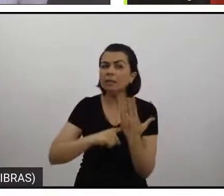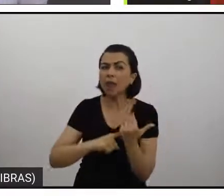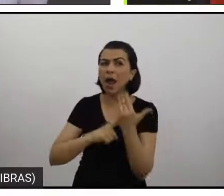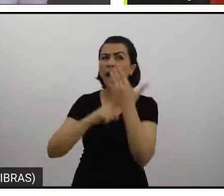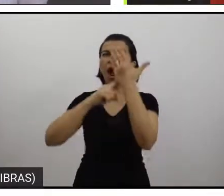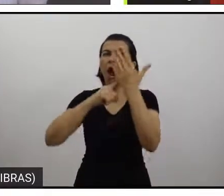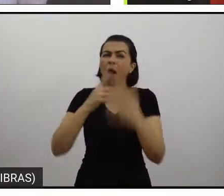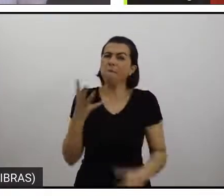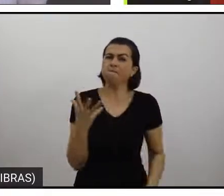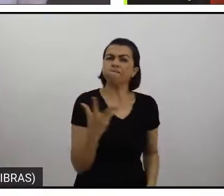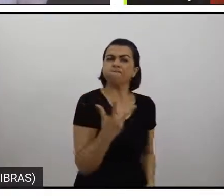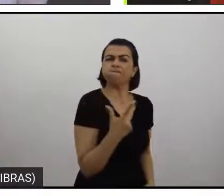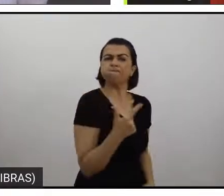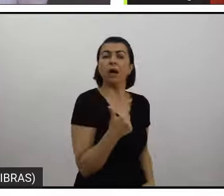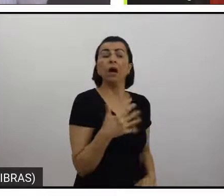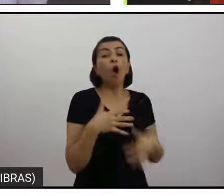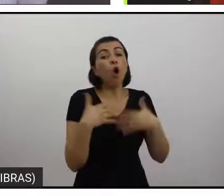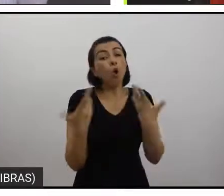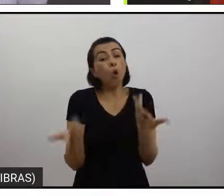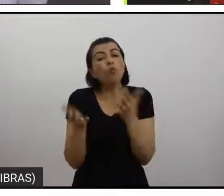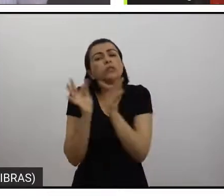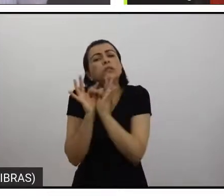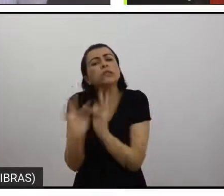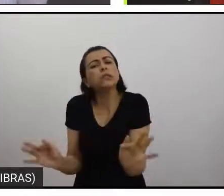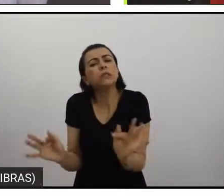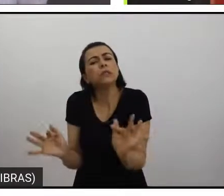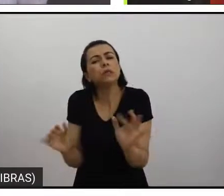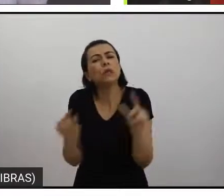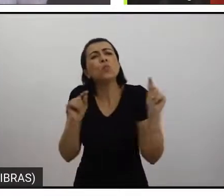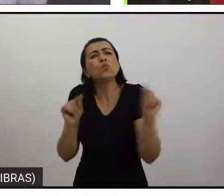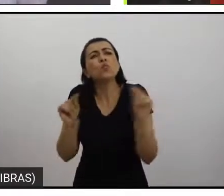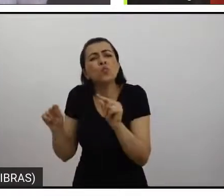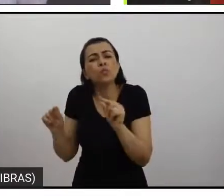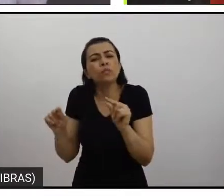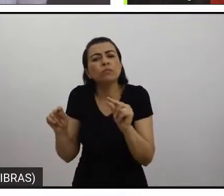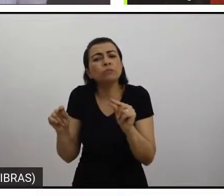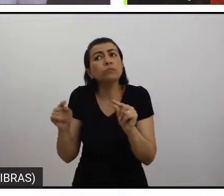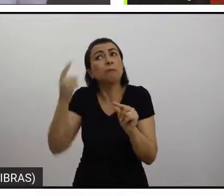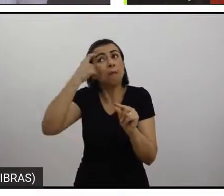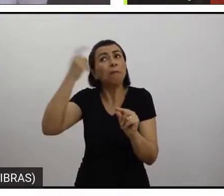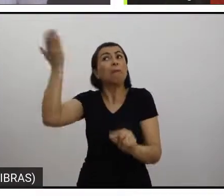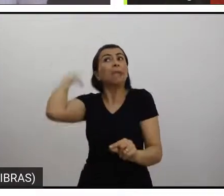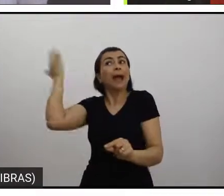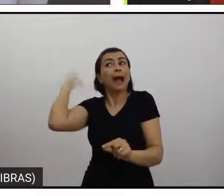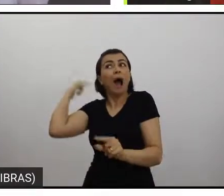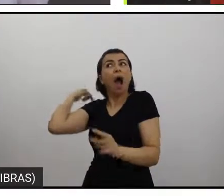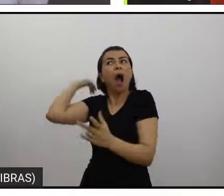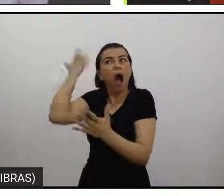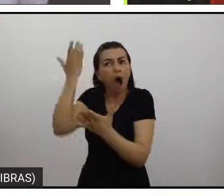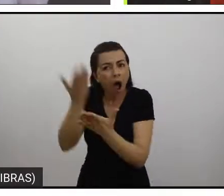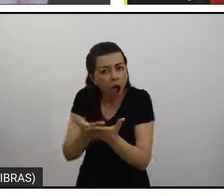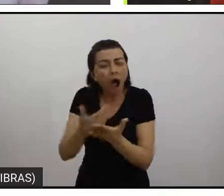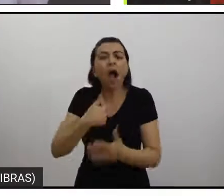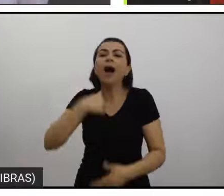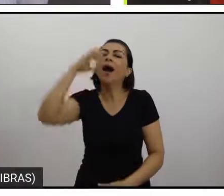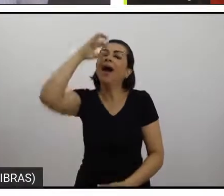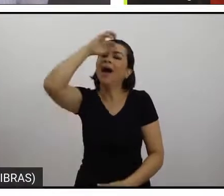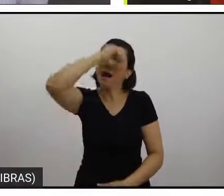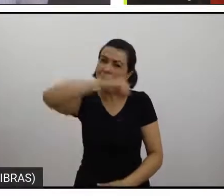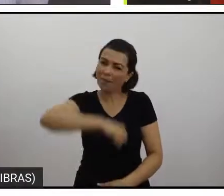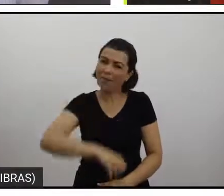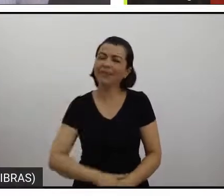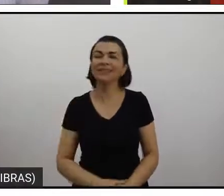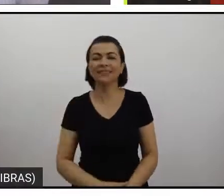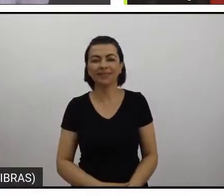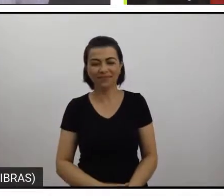acessível? Tanto que teve umas coisas que foram lançadas, vídeo laser, não sei o que, não deram em nada, que eram caras e de alta